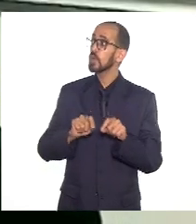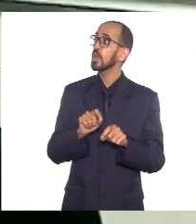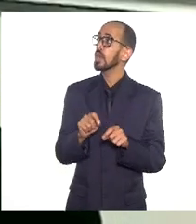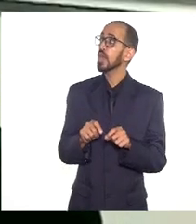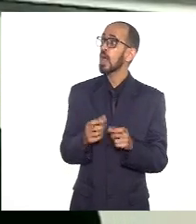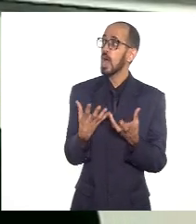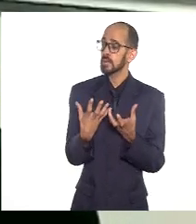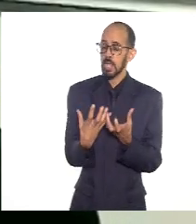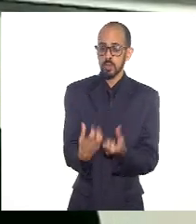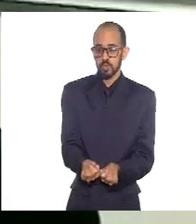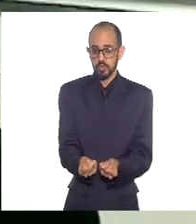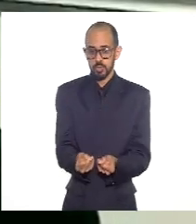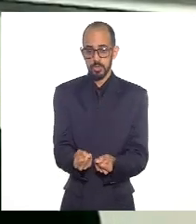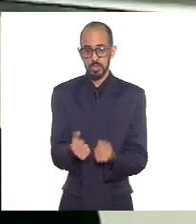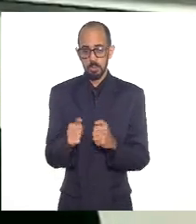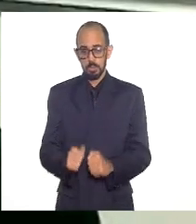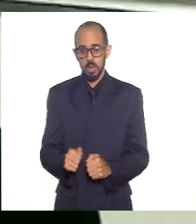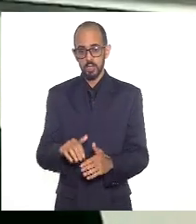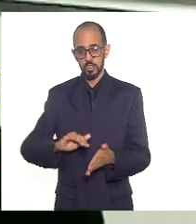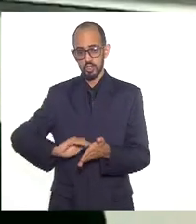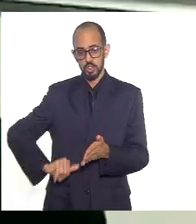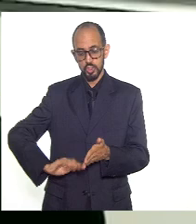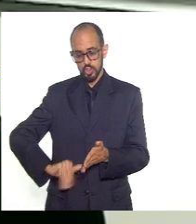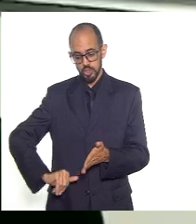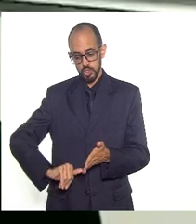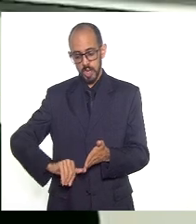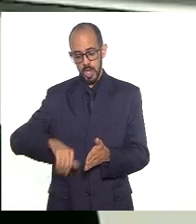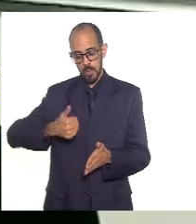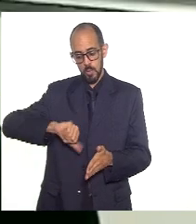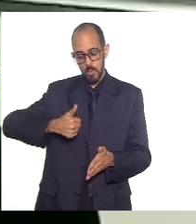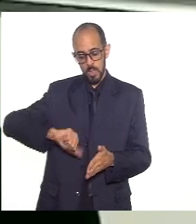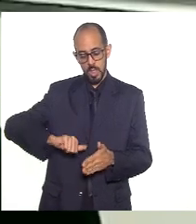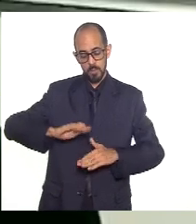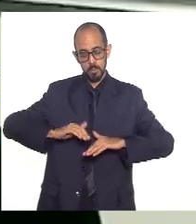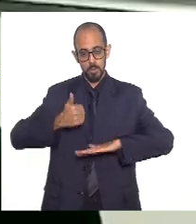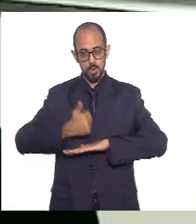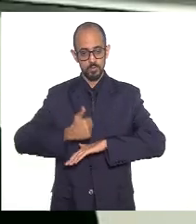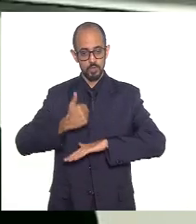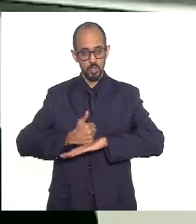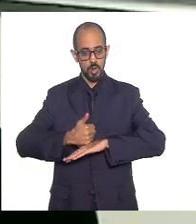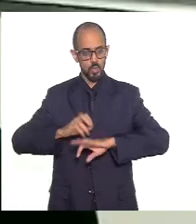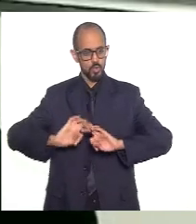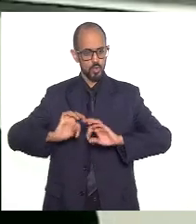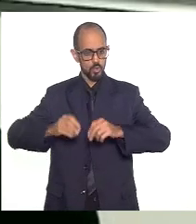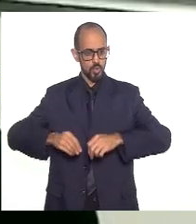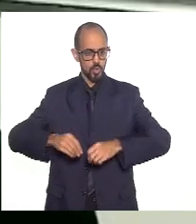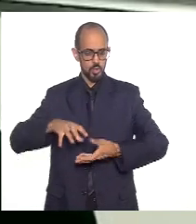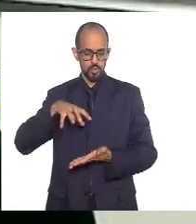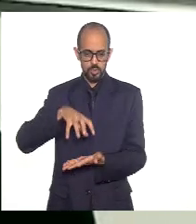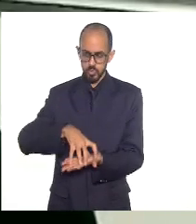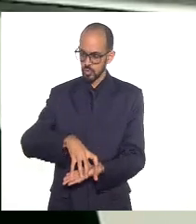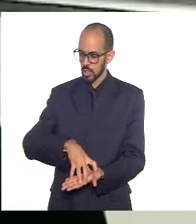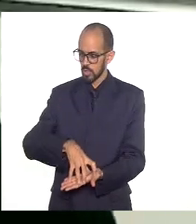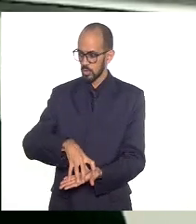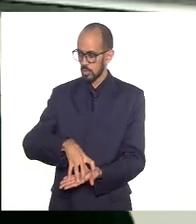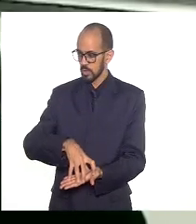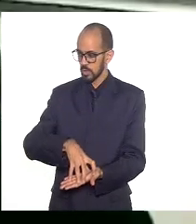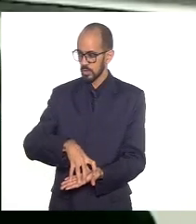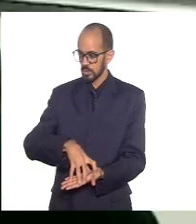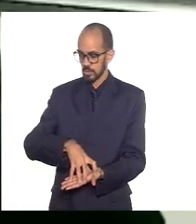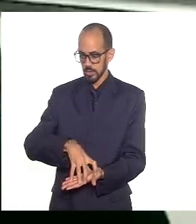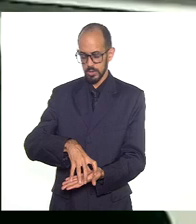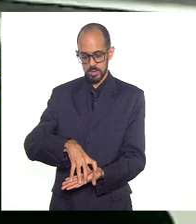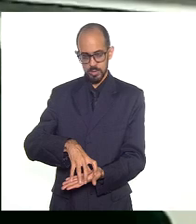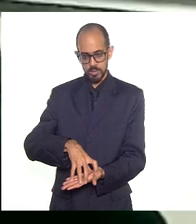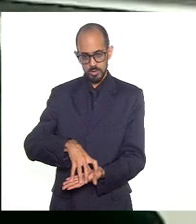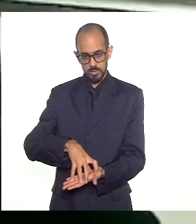admite-se que você pode desqualificar também, né, todos aqueles que trabalham naquela área do seu ponto de vista do